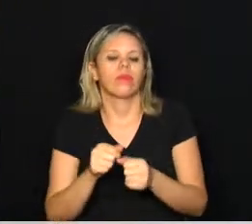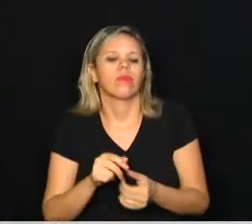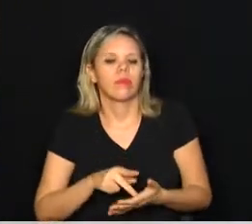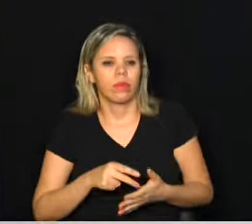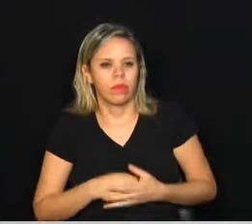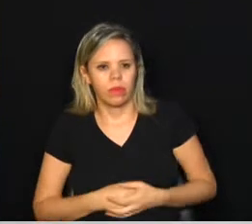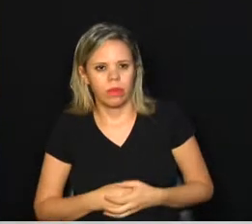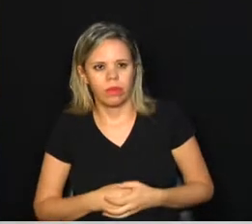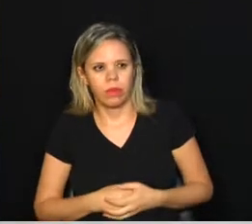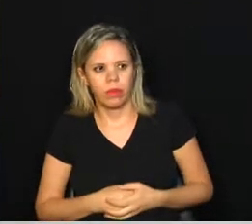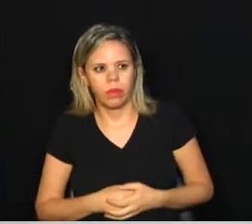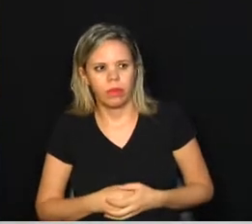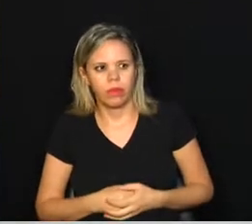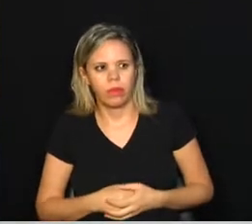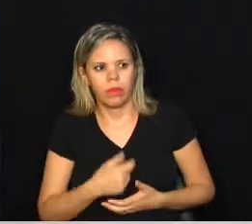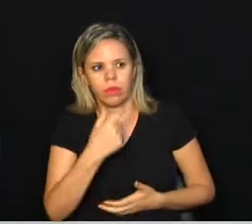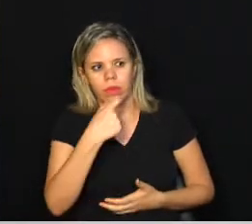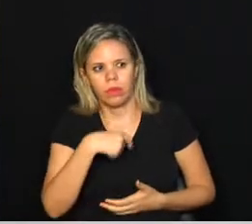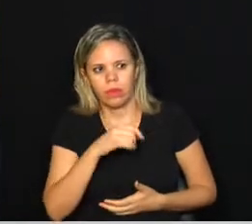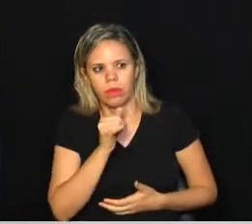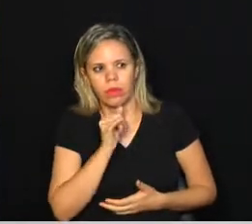verdadeiramente, eu